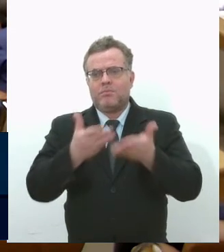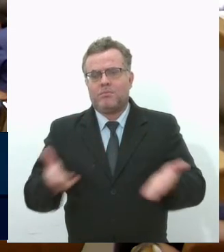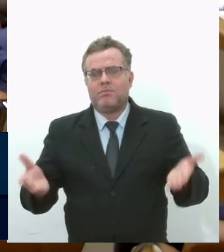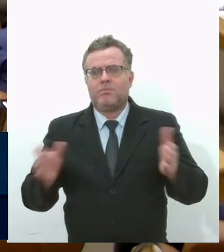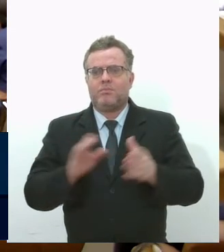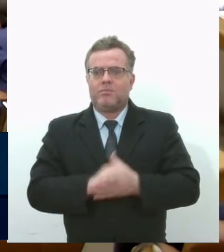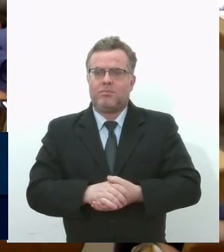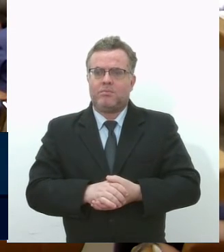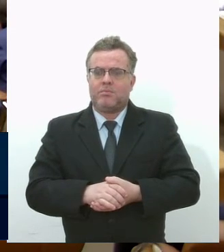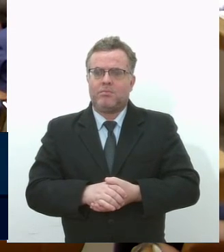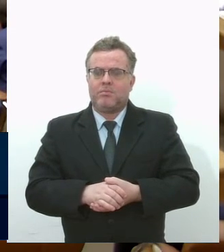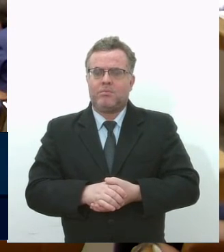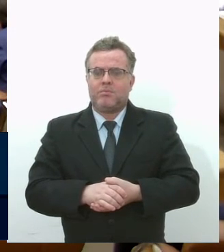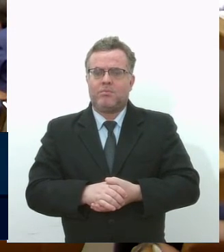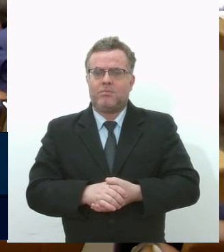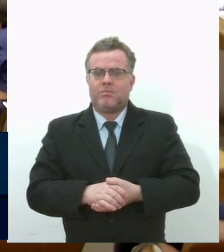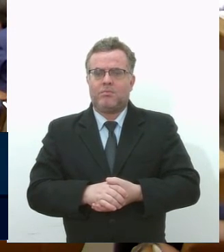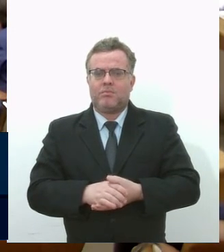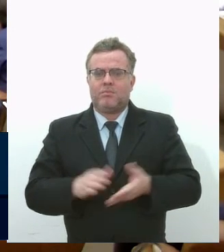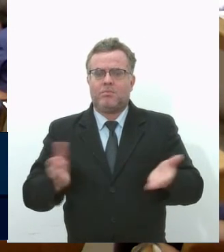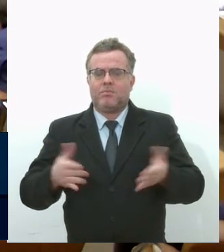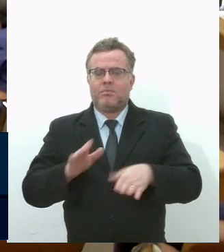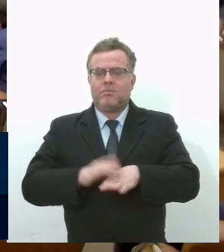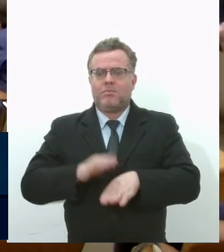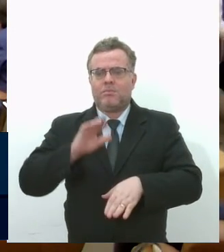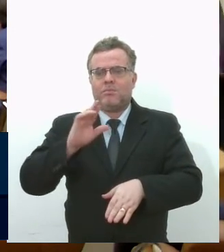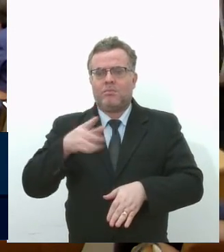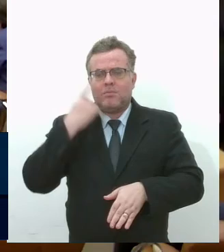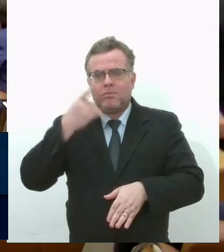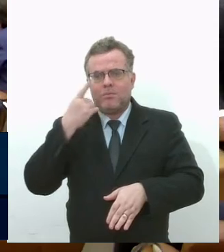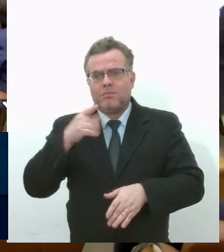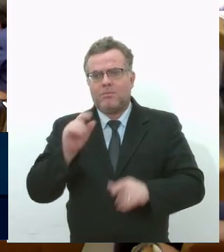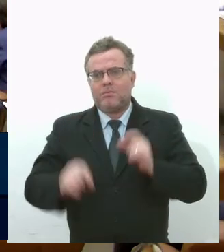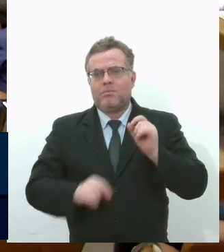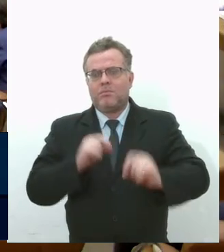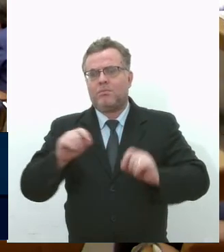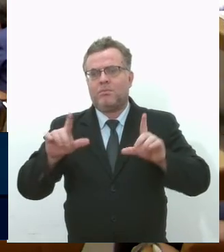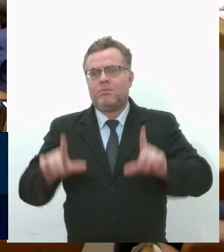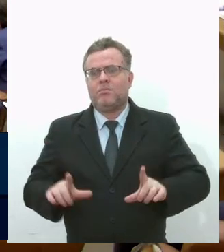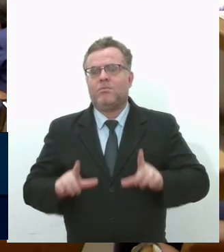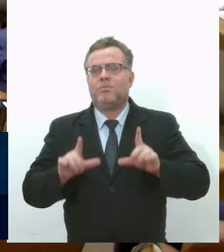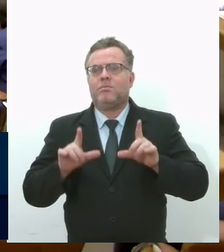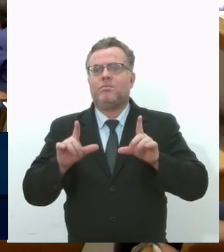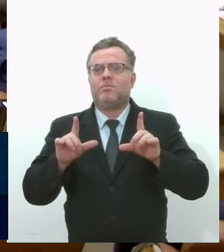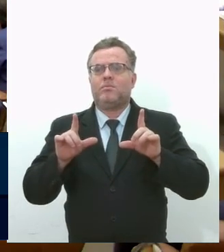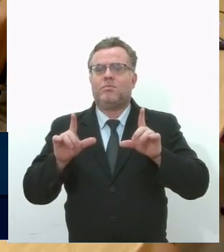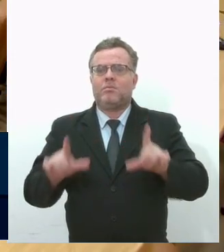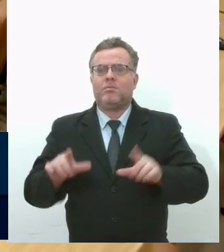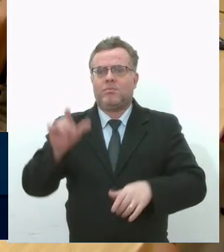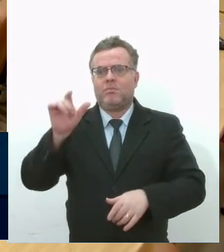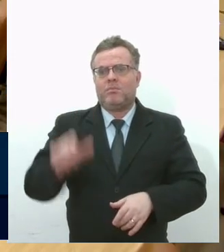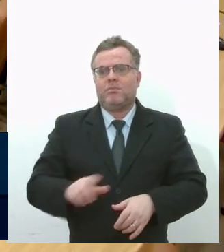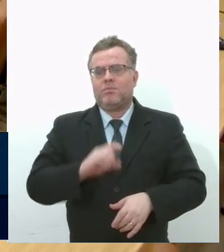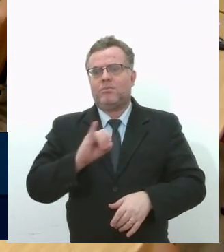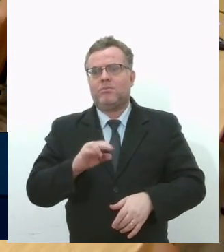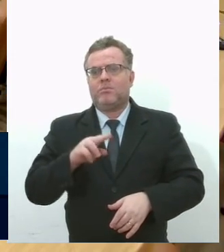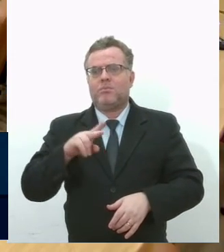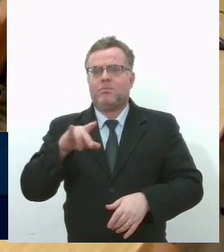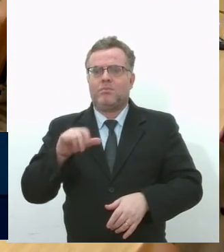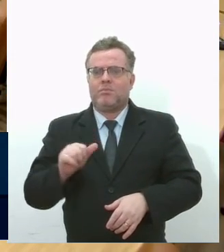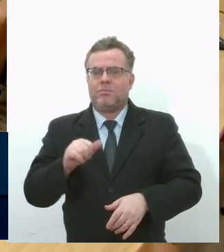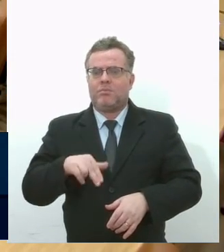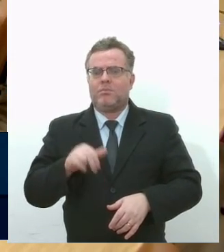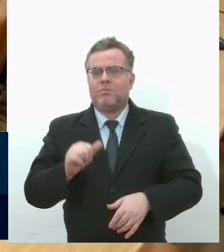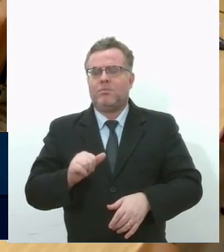hoje, autoria da deputada Gorete Reis, nós entregaremos um título à doutora Juliana da Silva Santana